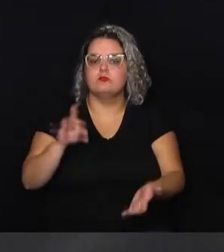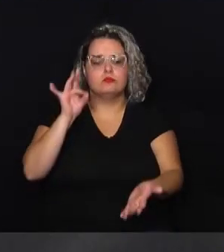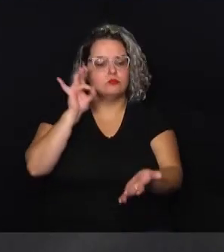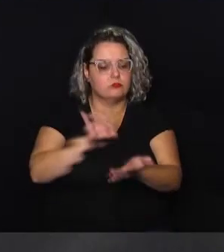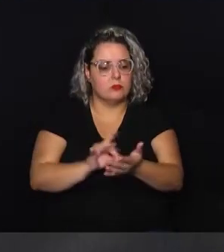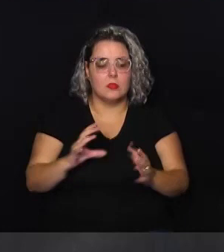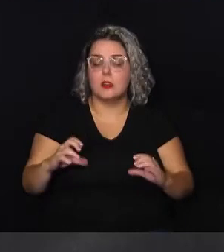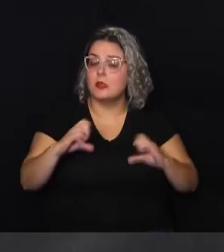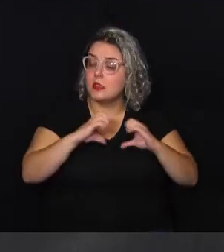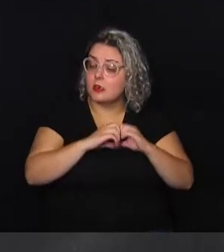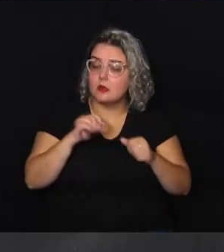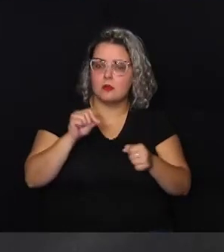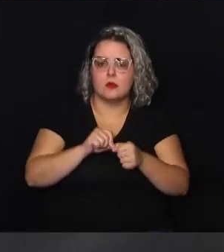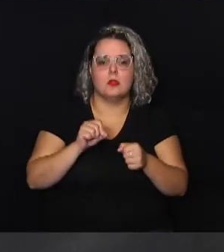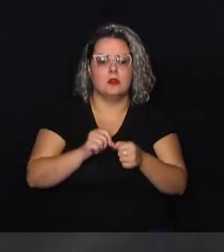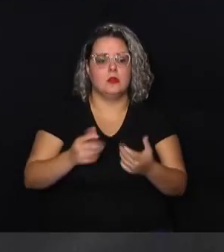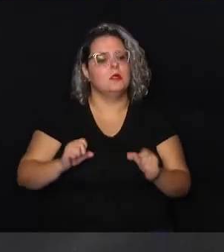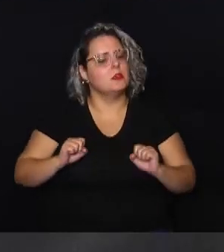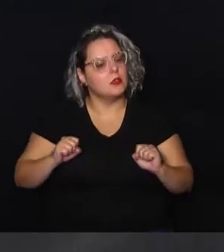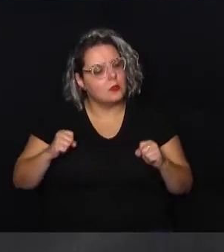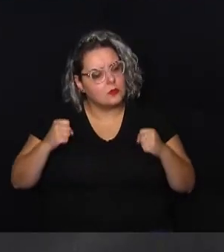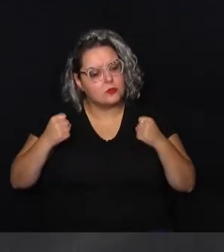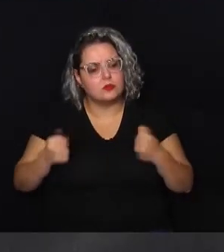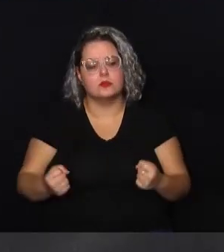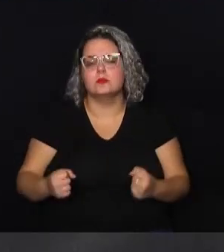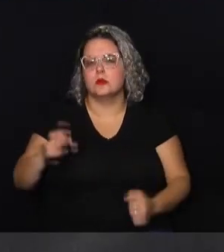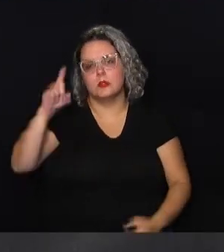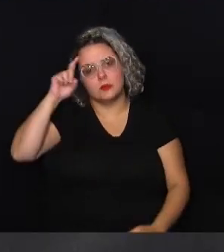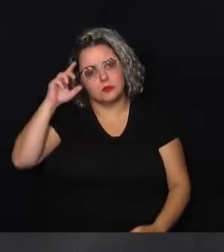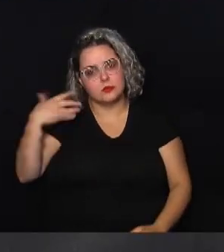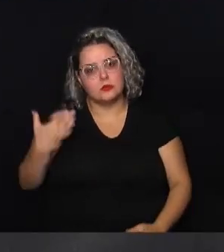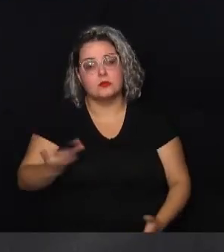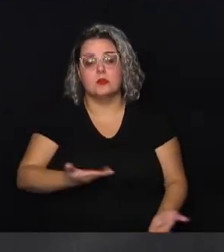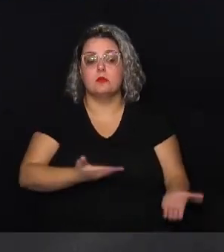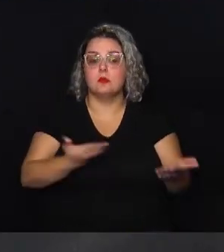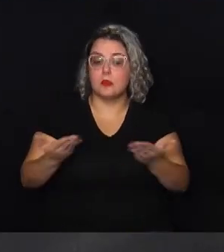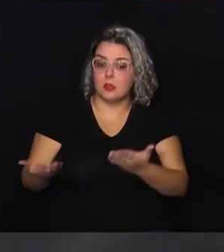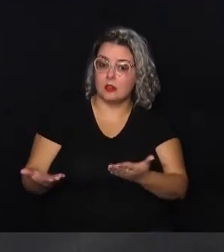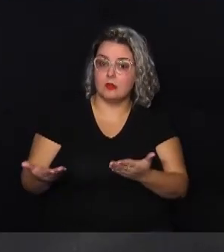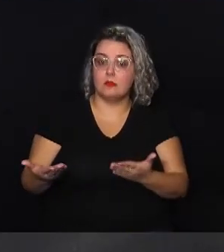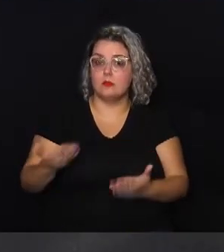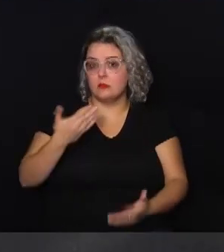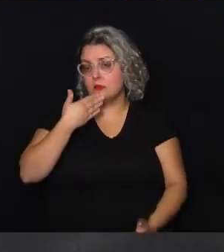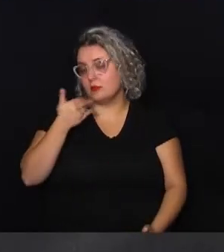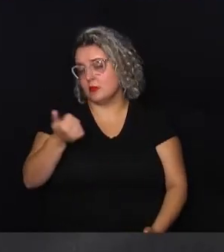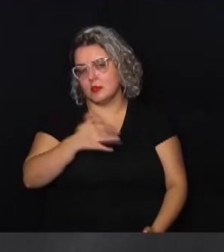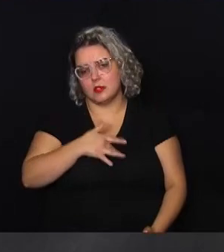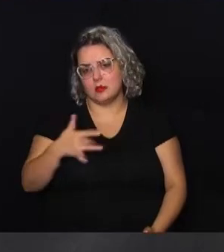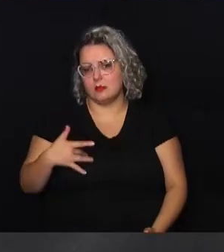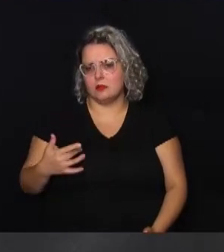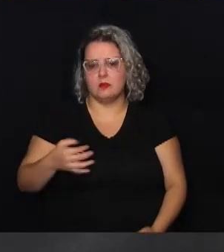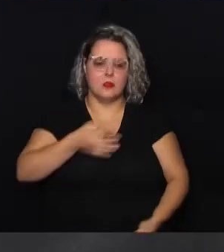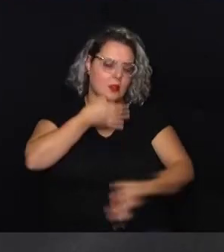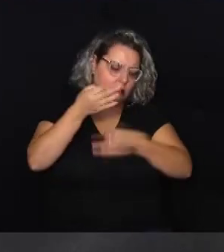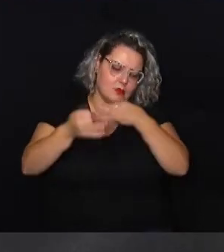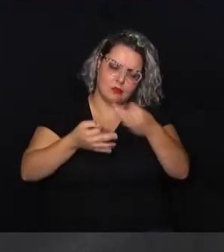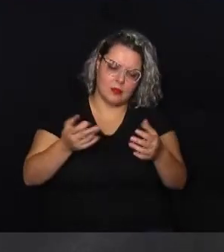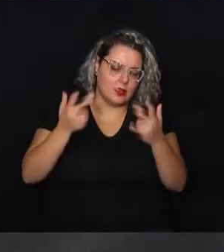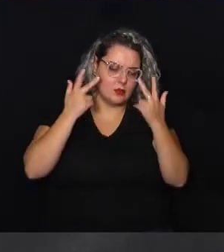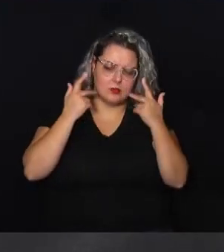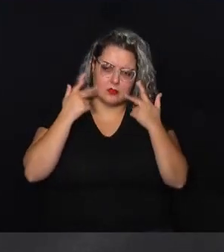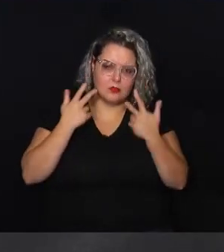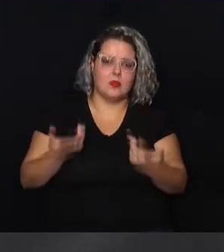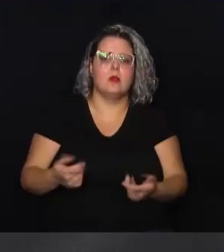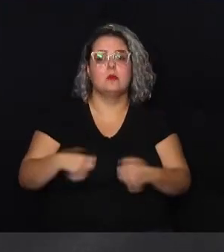amam o que fazem e estão lutando para apresentar uma saúde melhor. Agora, as críticas é normal, faz parte, a gente precisa ter